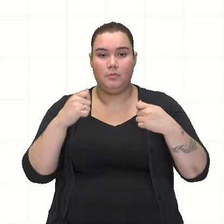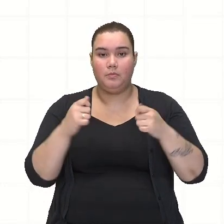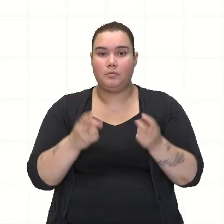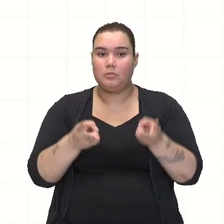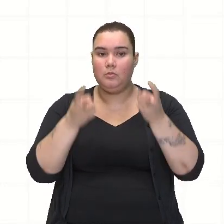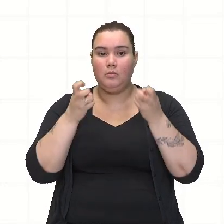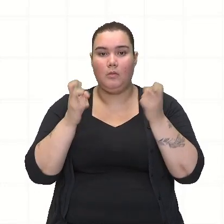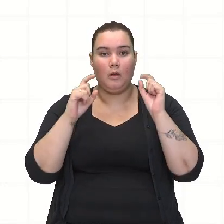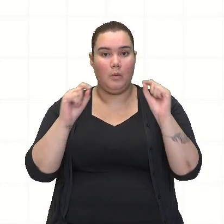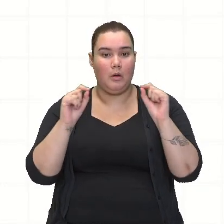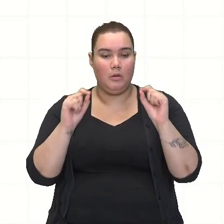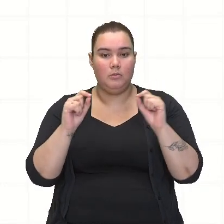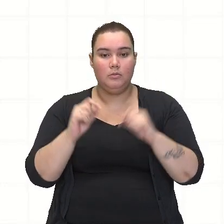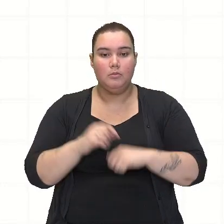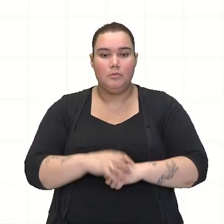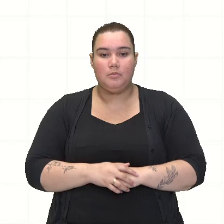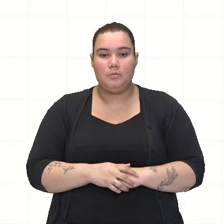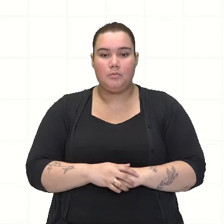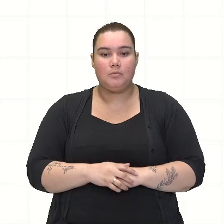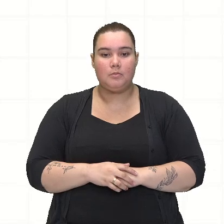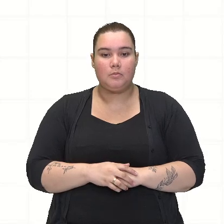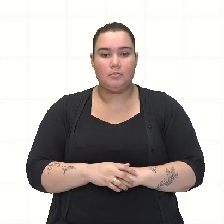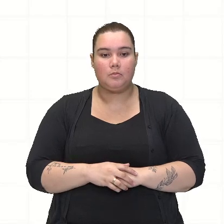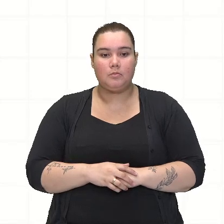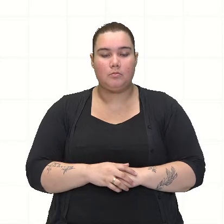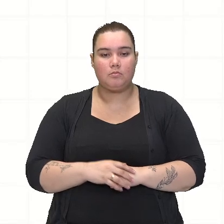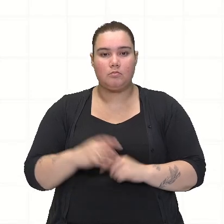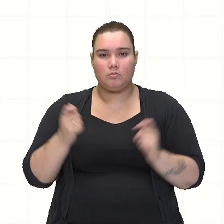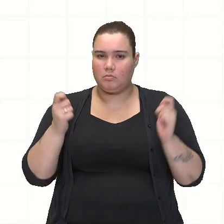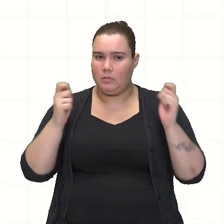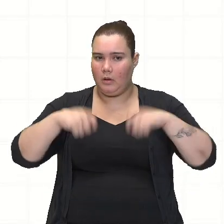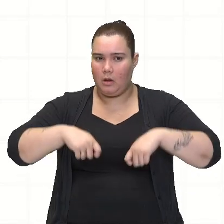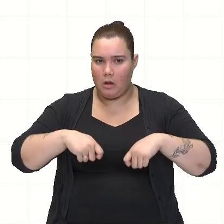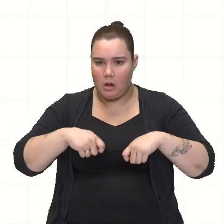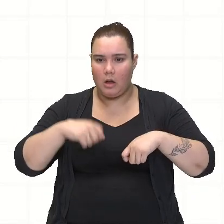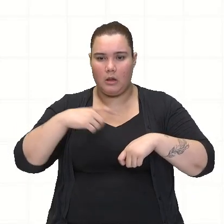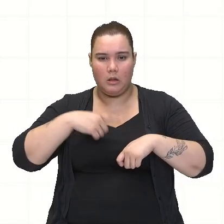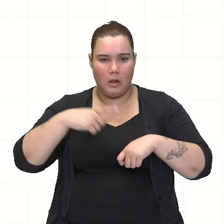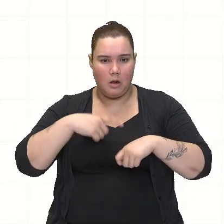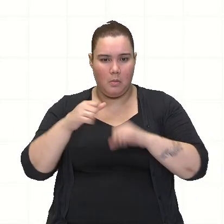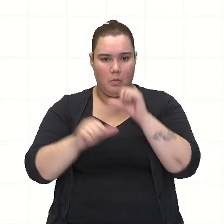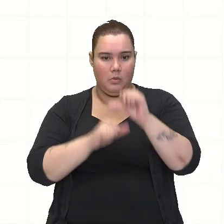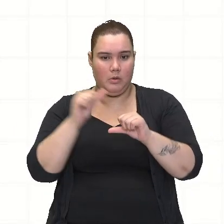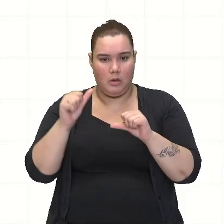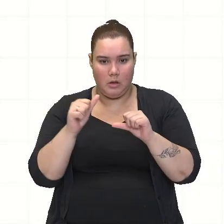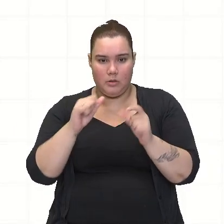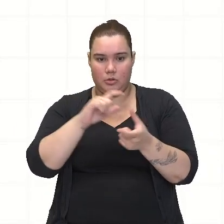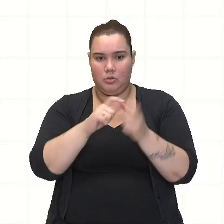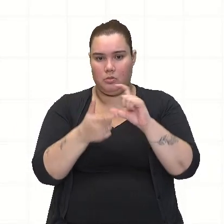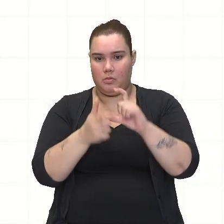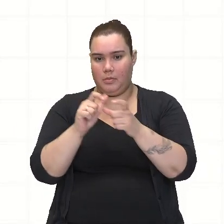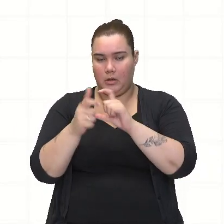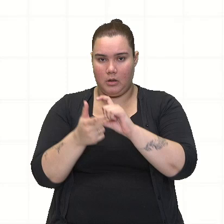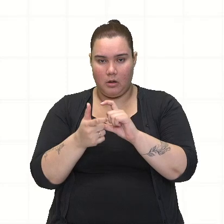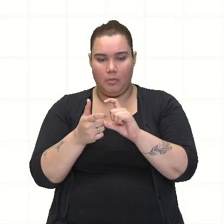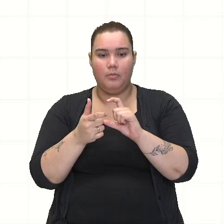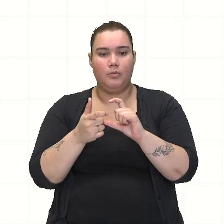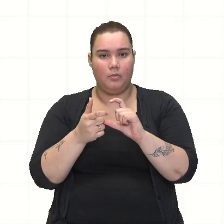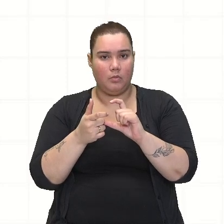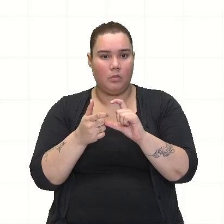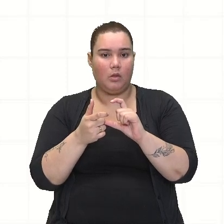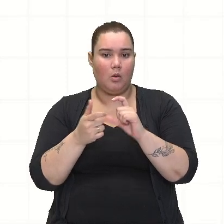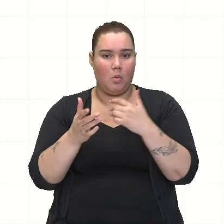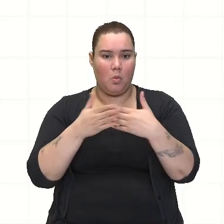o seguinte: eu posso realizar uma transformação geométrica